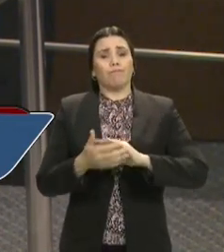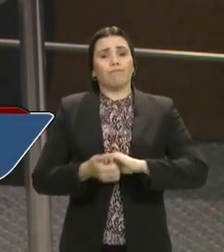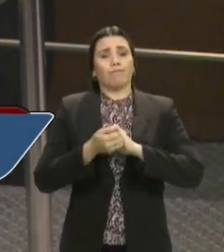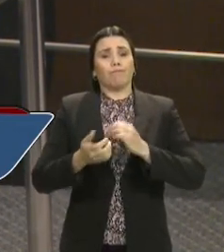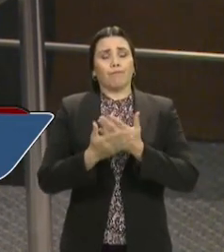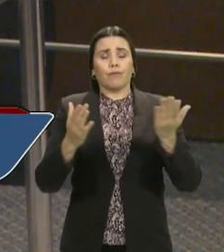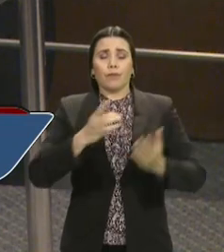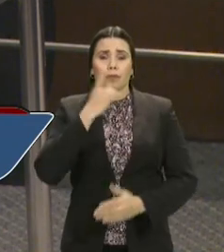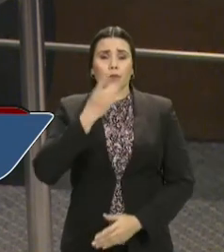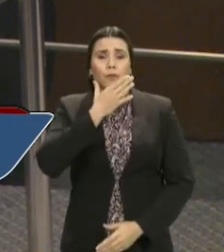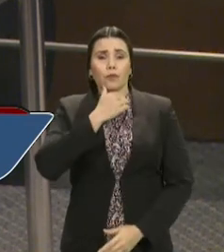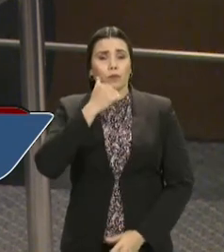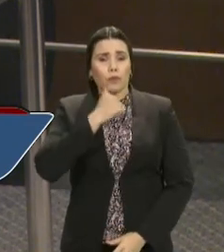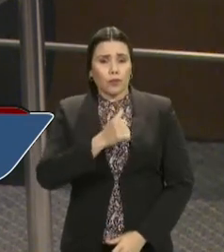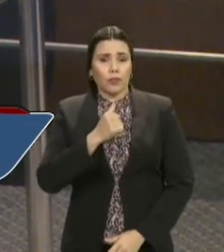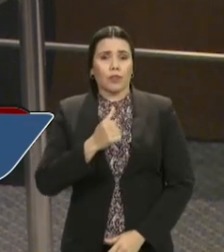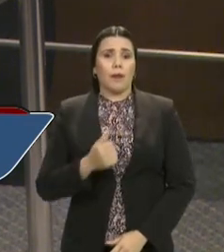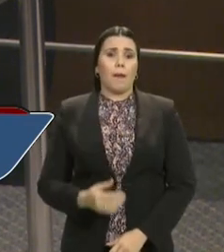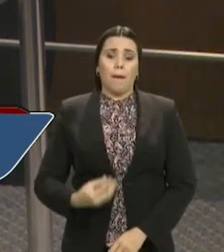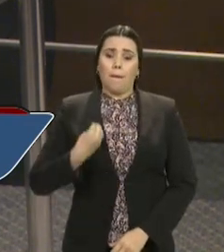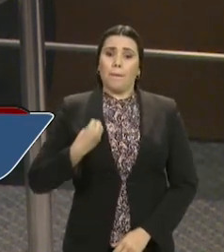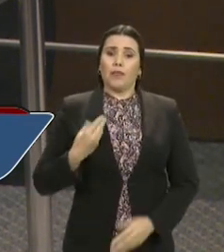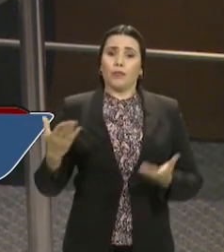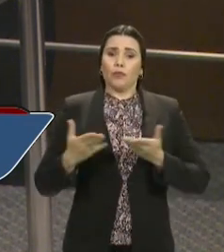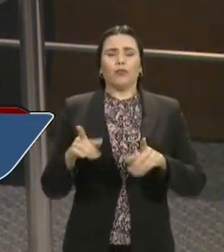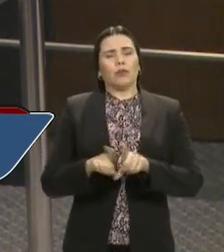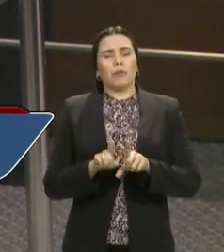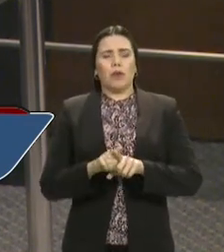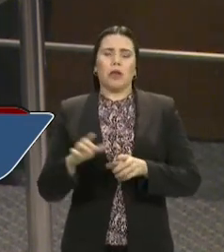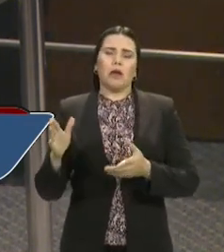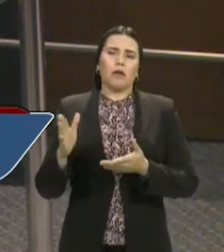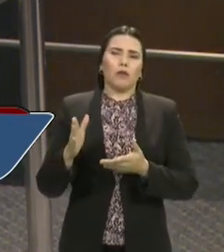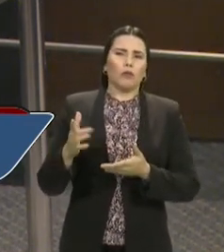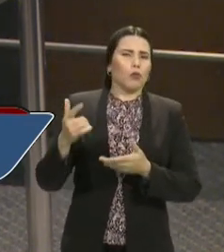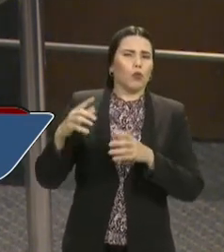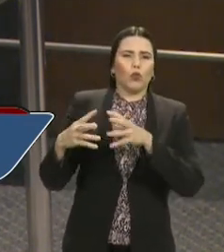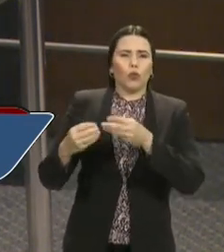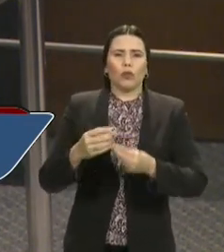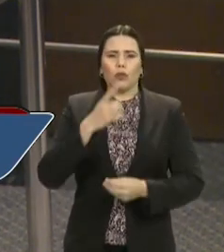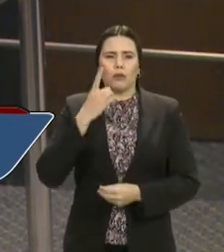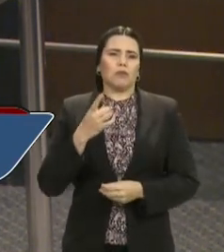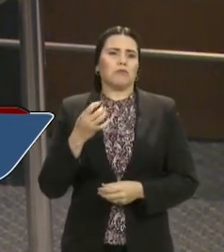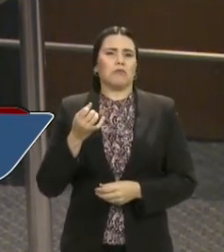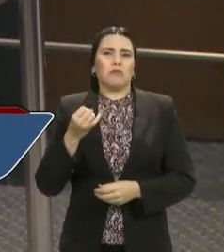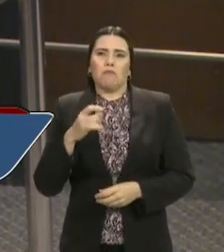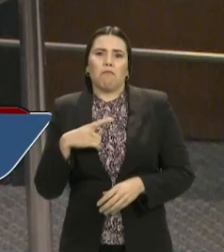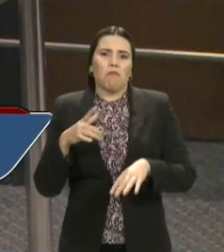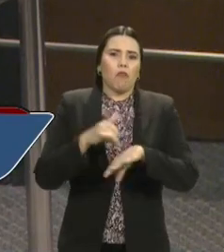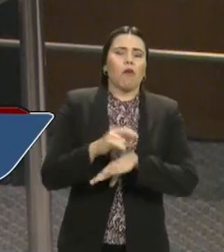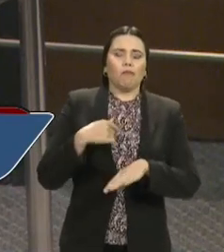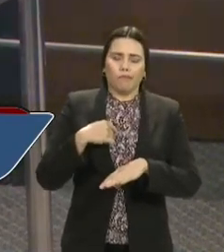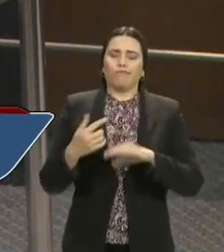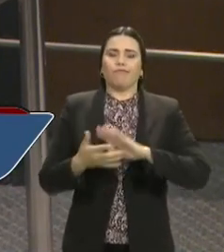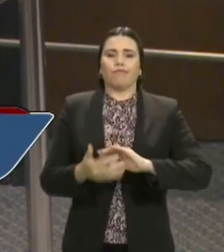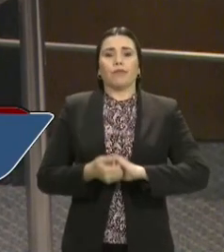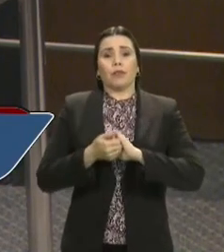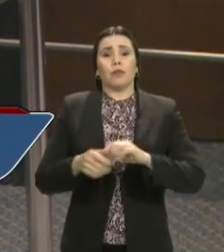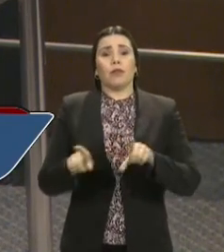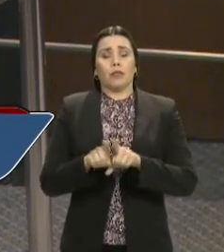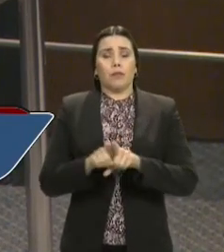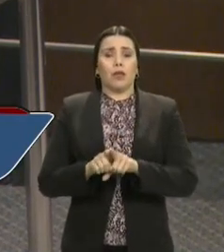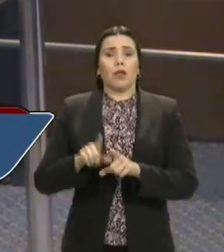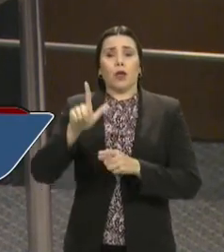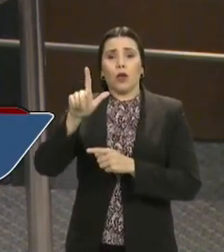aqueles também que não se fazem presente. Cumprimentar o meu querido amigo, presidente do Tribunal de Justiça, Lorival